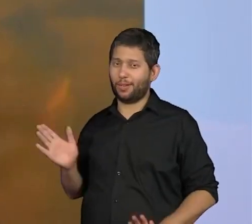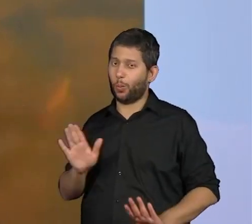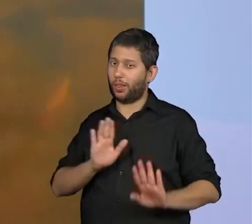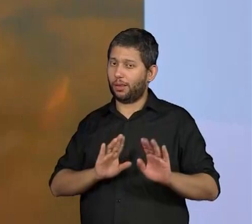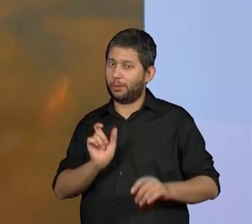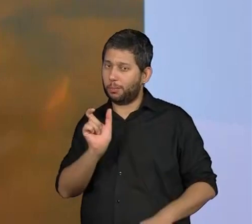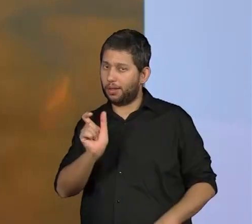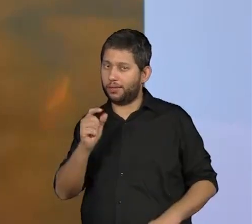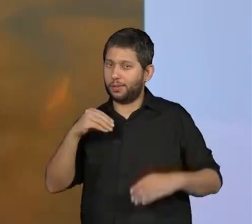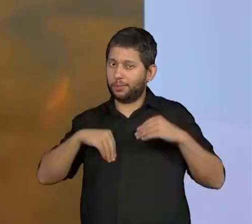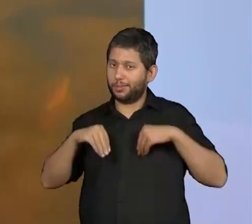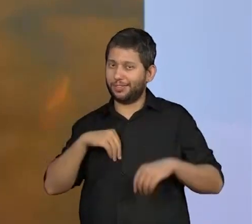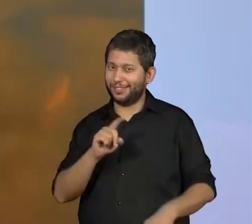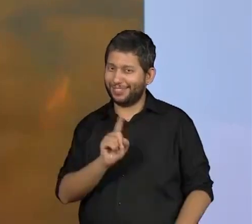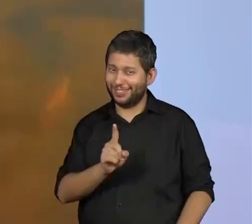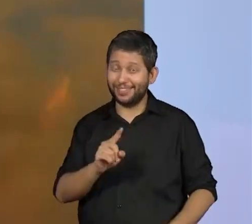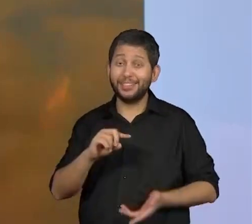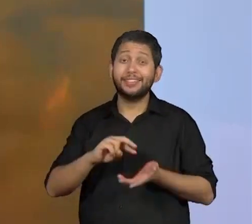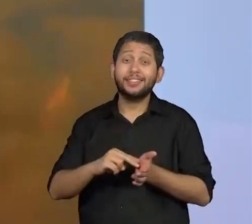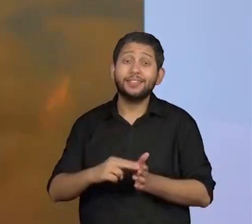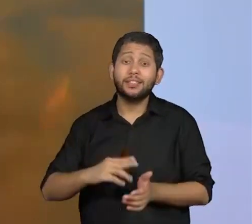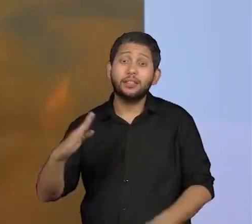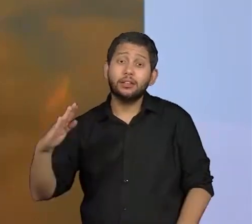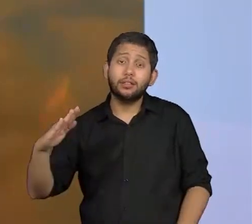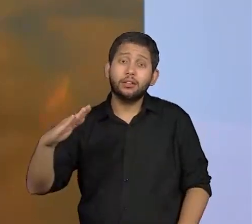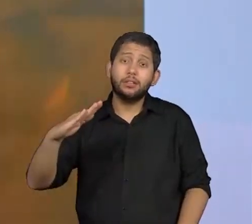muito abaixo do que o restante da Terra.